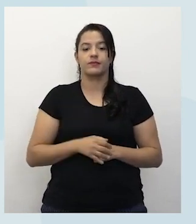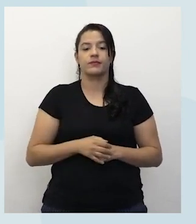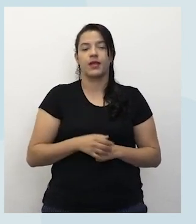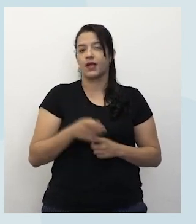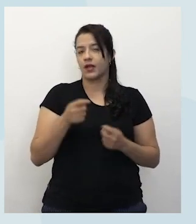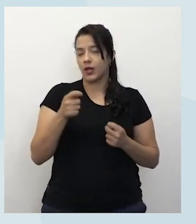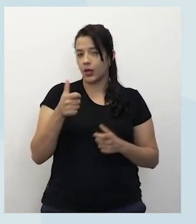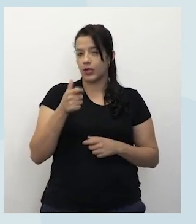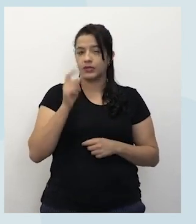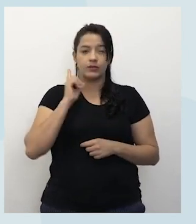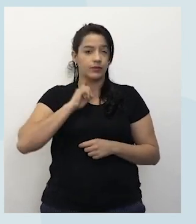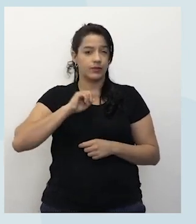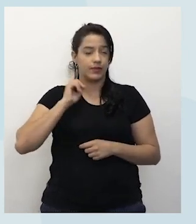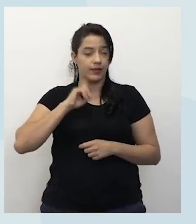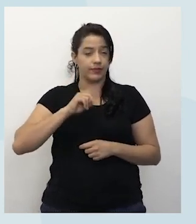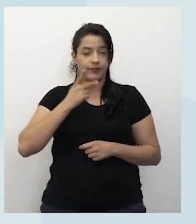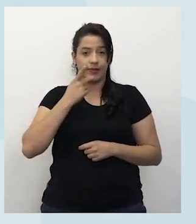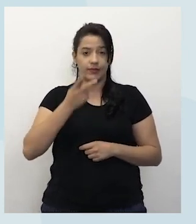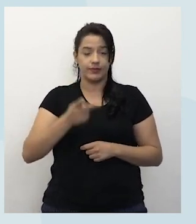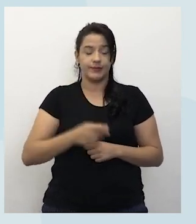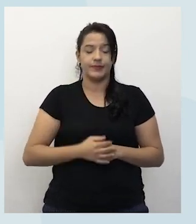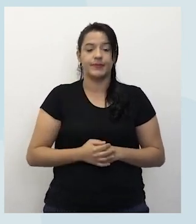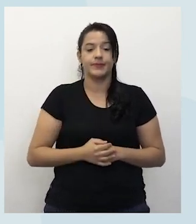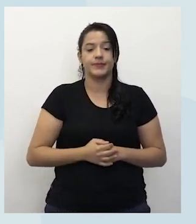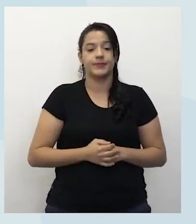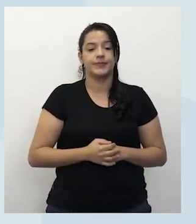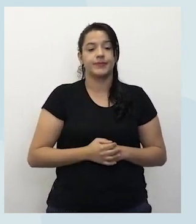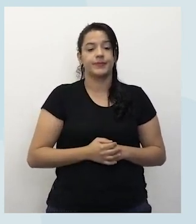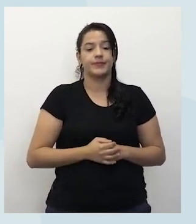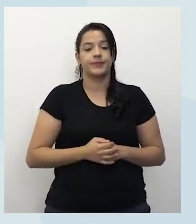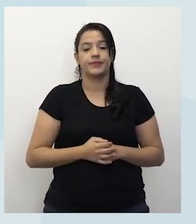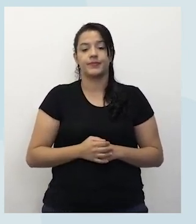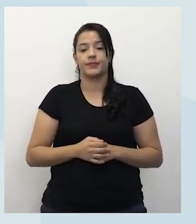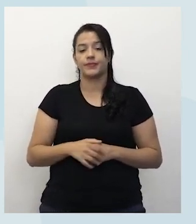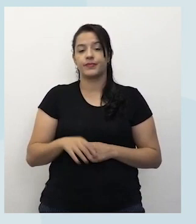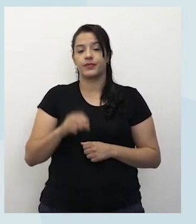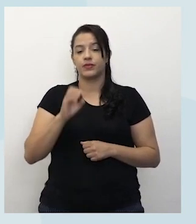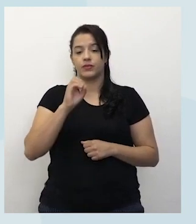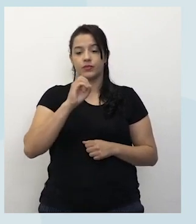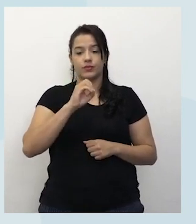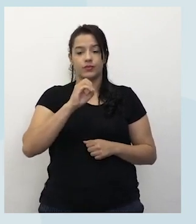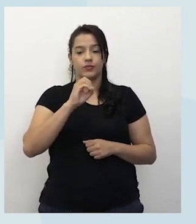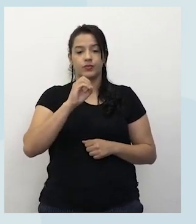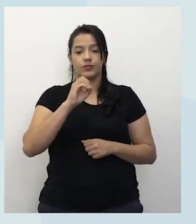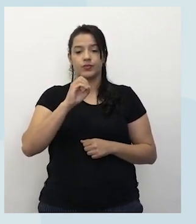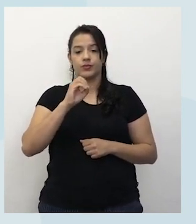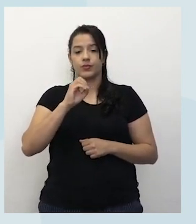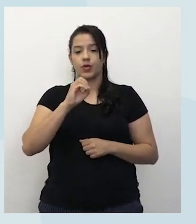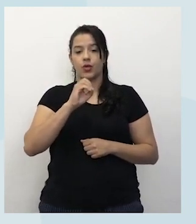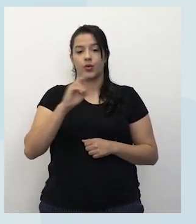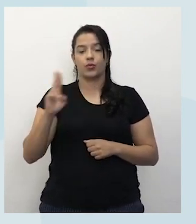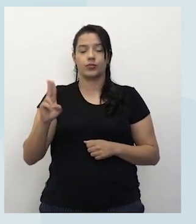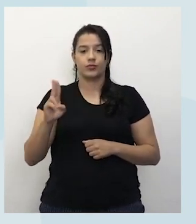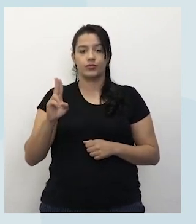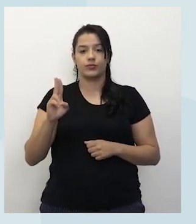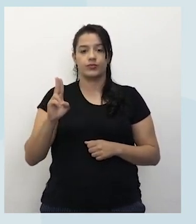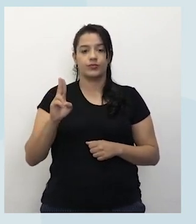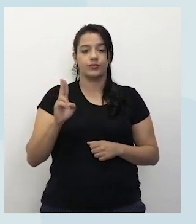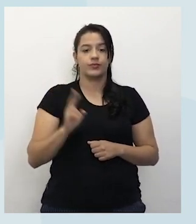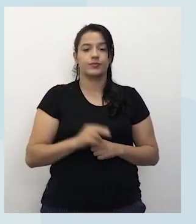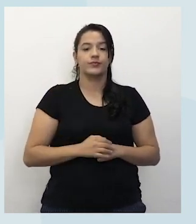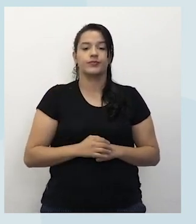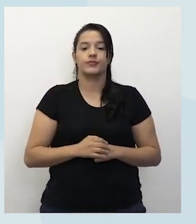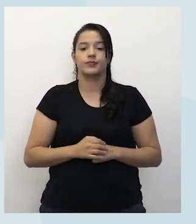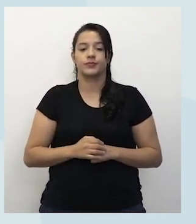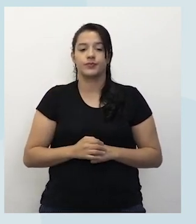né? Why, né? E aí tem o ou, que é o som do telefone. Ou. E aí tem